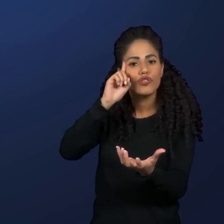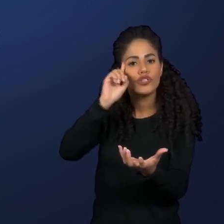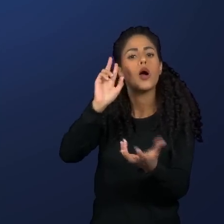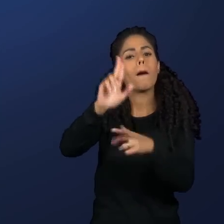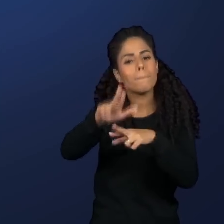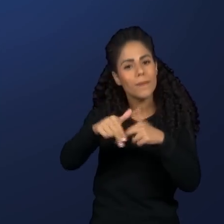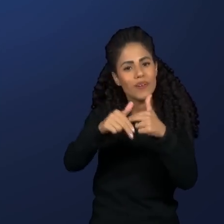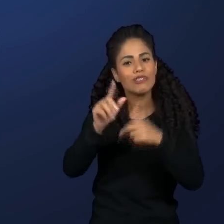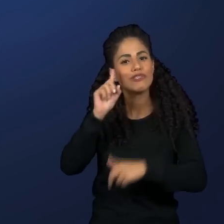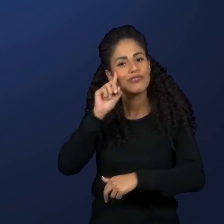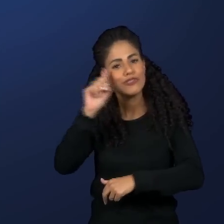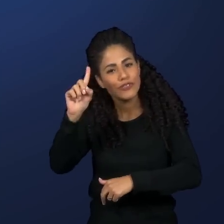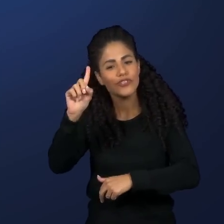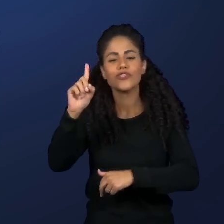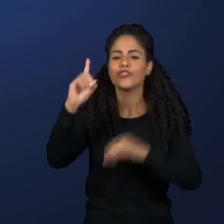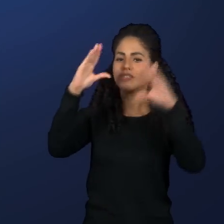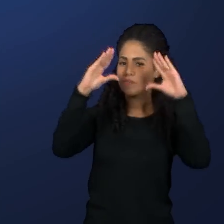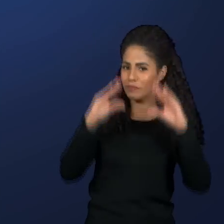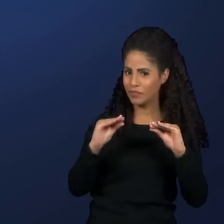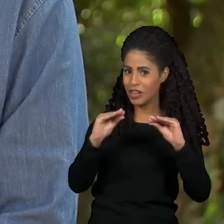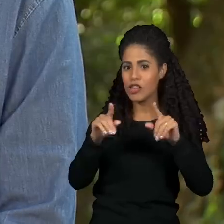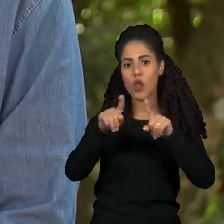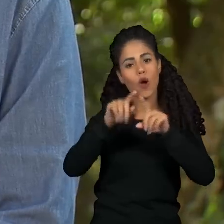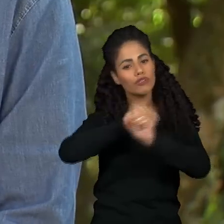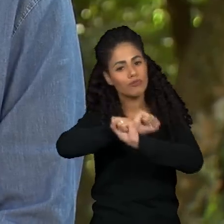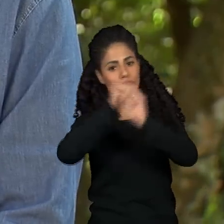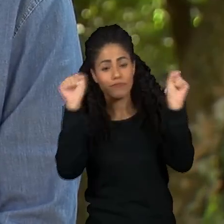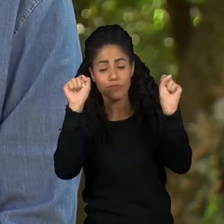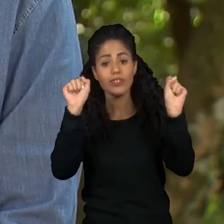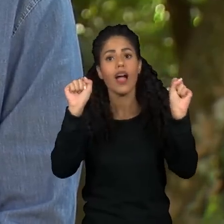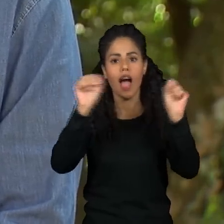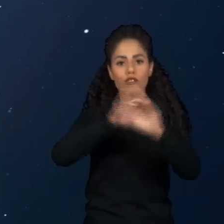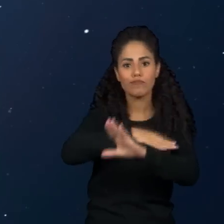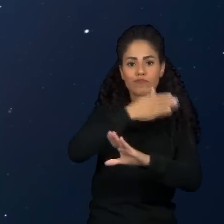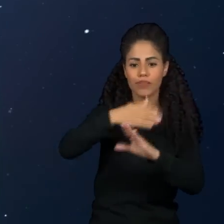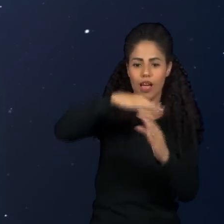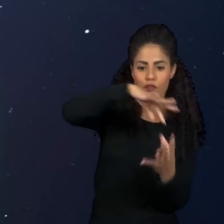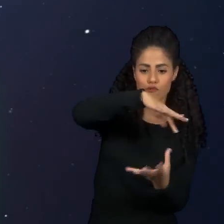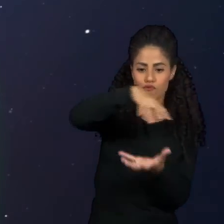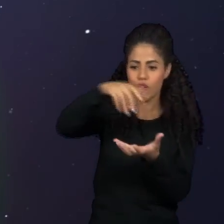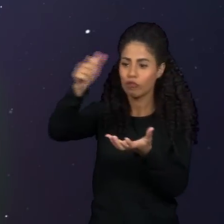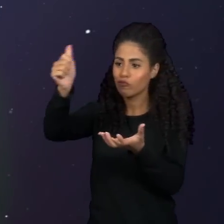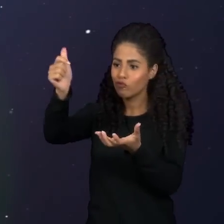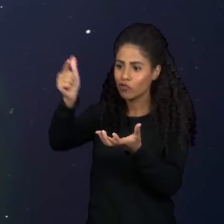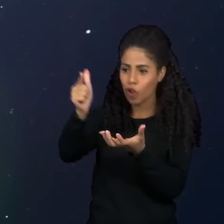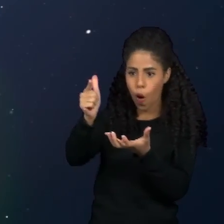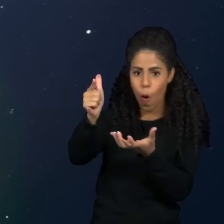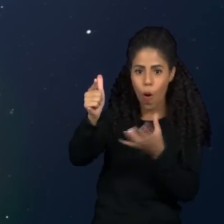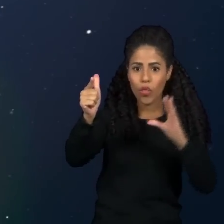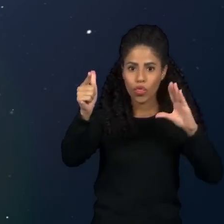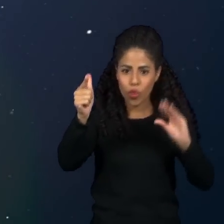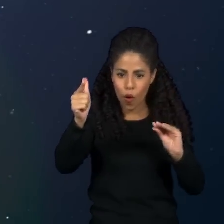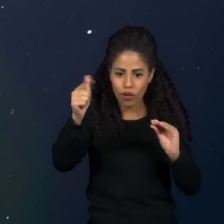né? Dependendo do lado que é iluminado pelo Sol e o lado que não é iluminado pelo Sol.